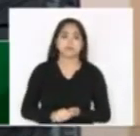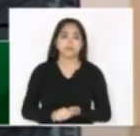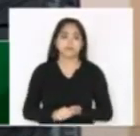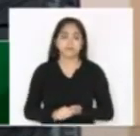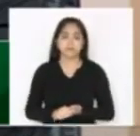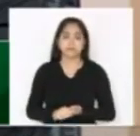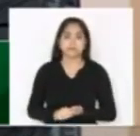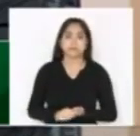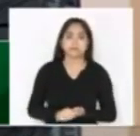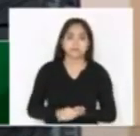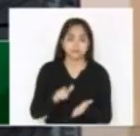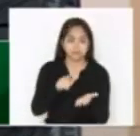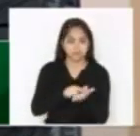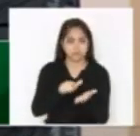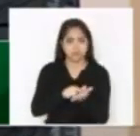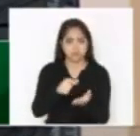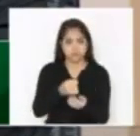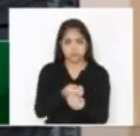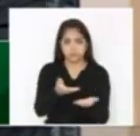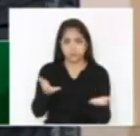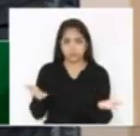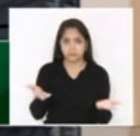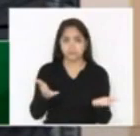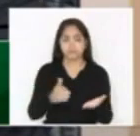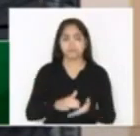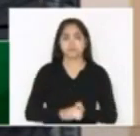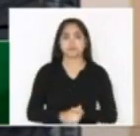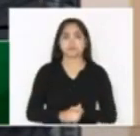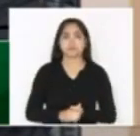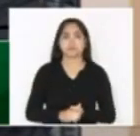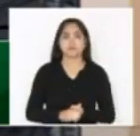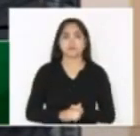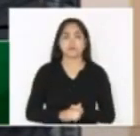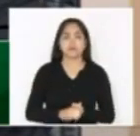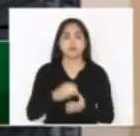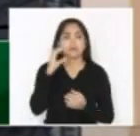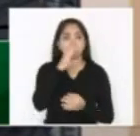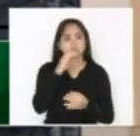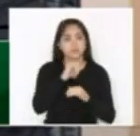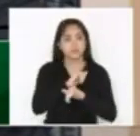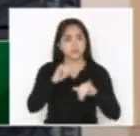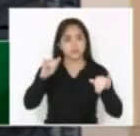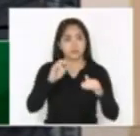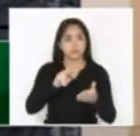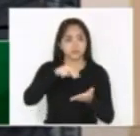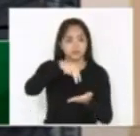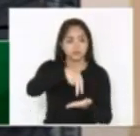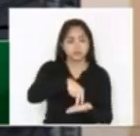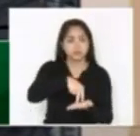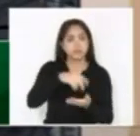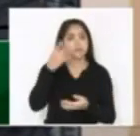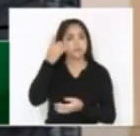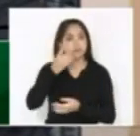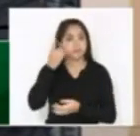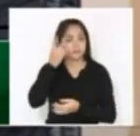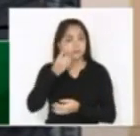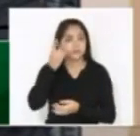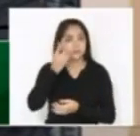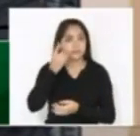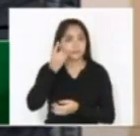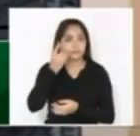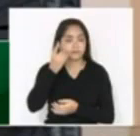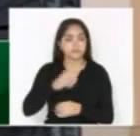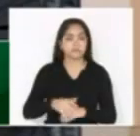restrições. Expediente distribuído na sessão. Breves comunicações. Ocuparam a tribuna os